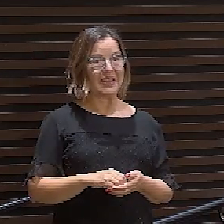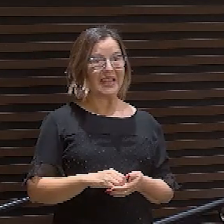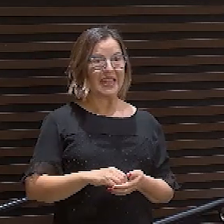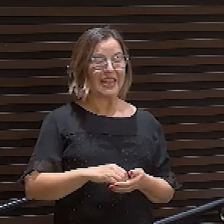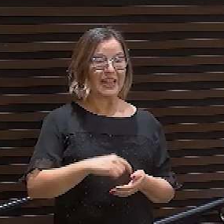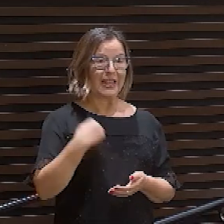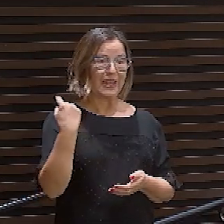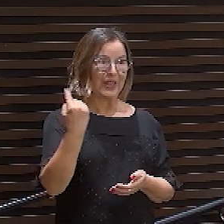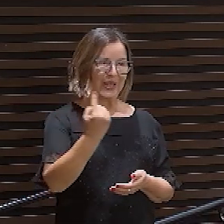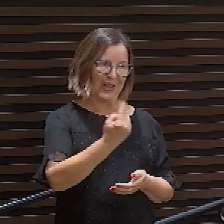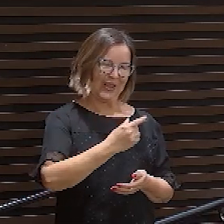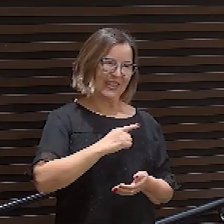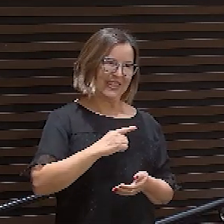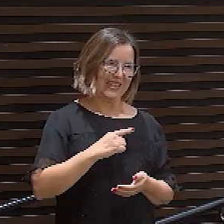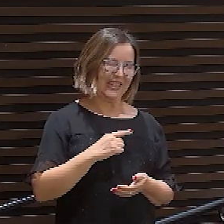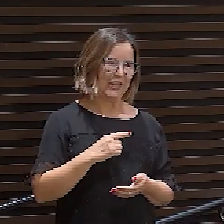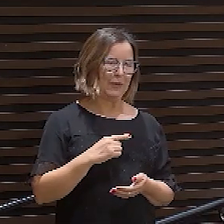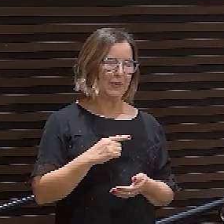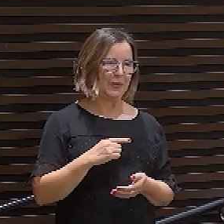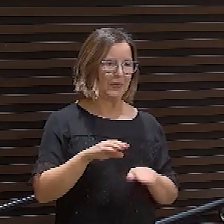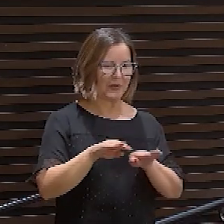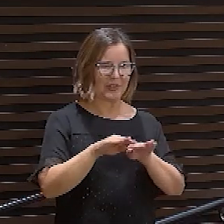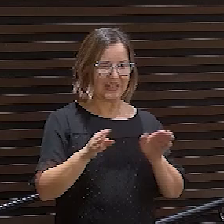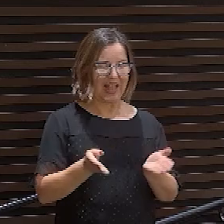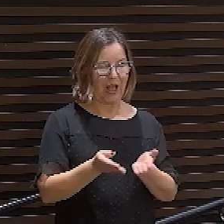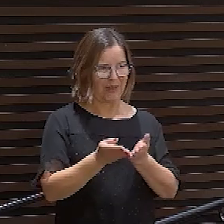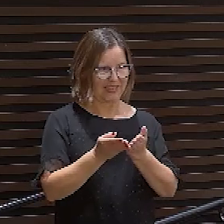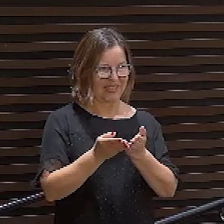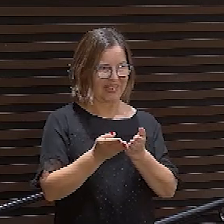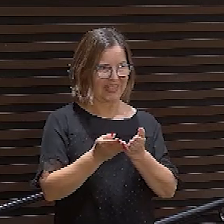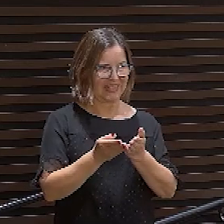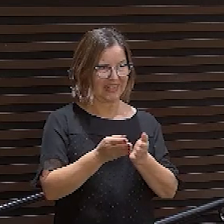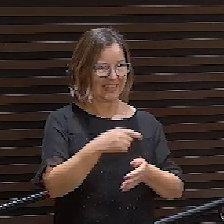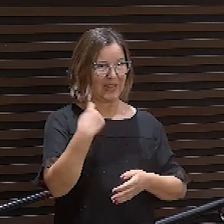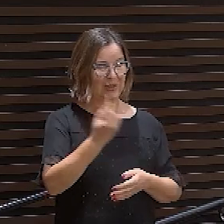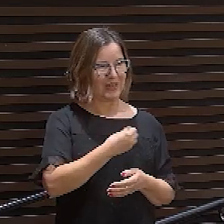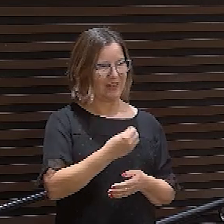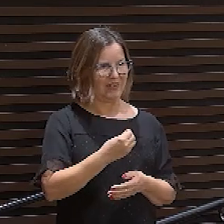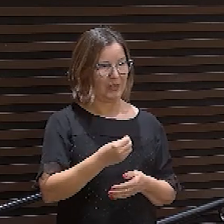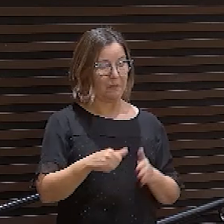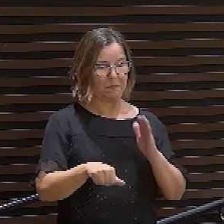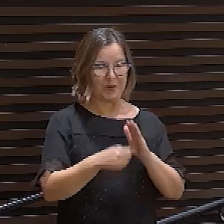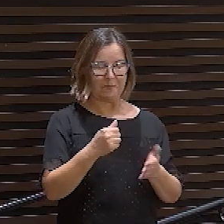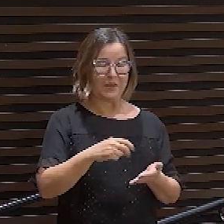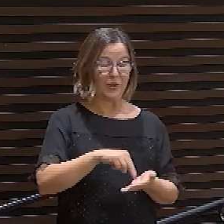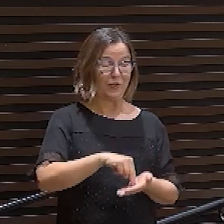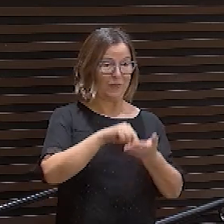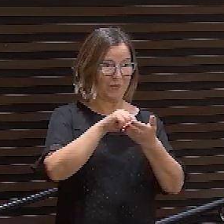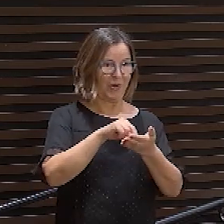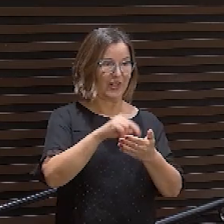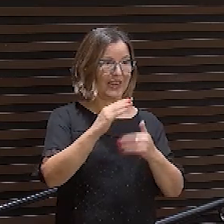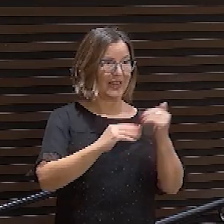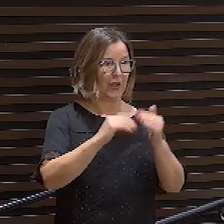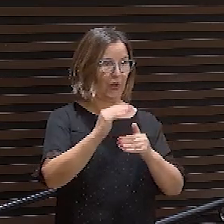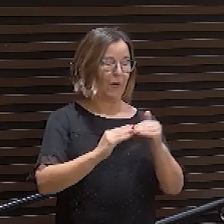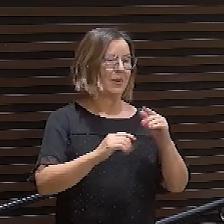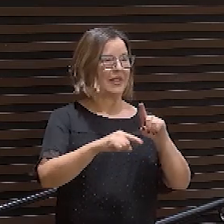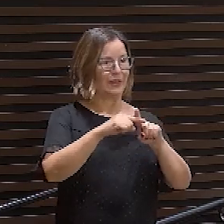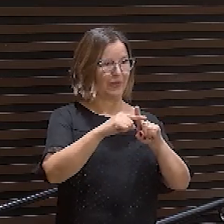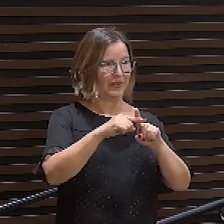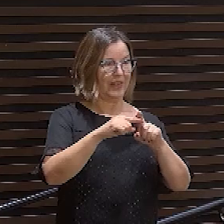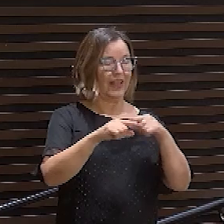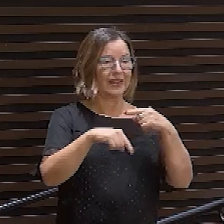o suporte da obra da cruz para nos fazer andar. Depois, a intimidade com a casa